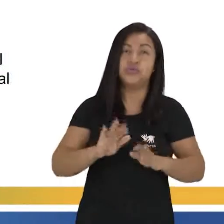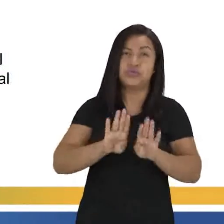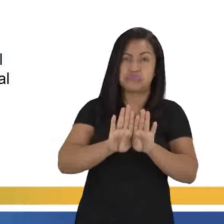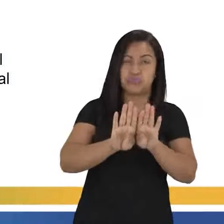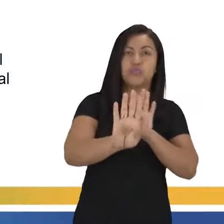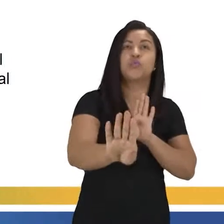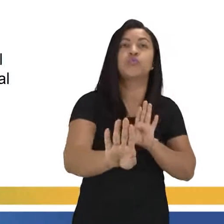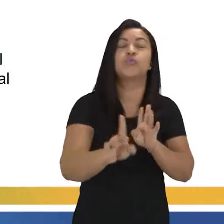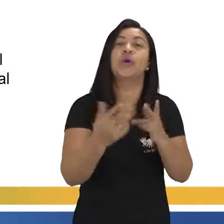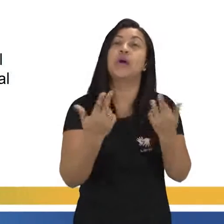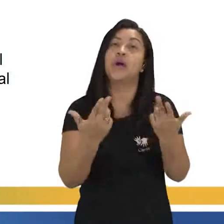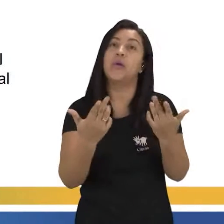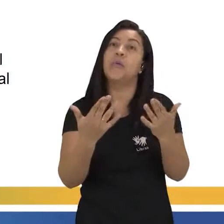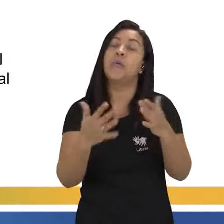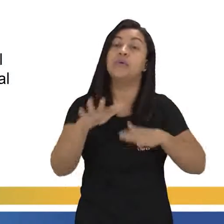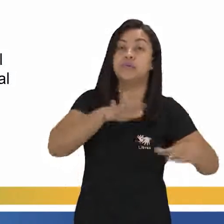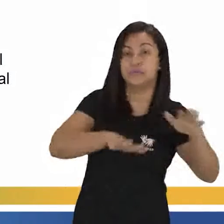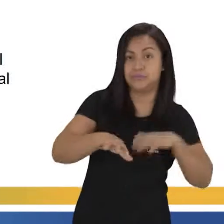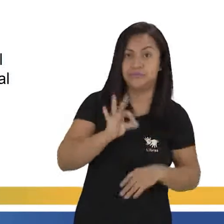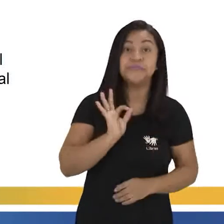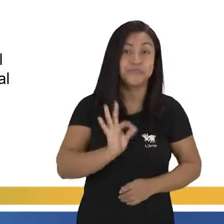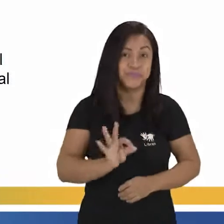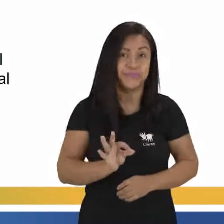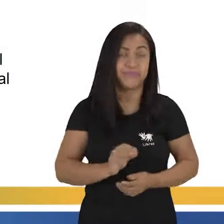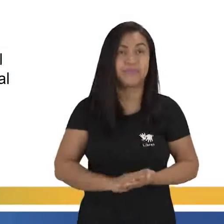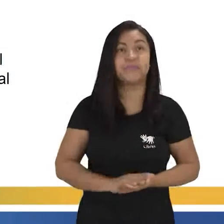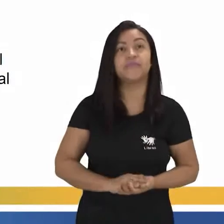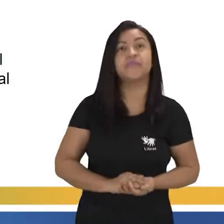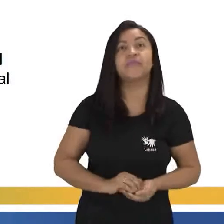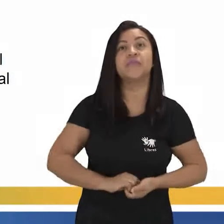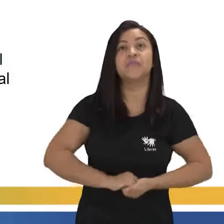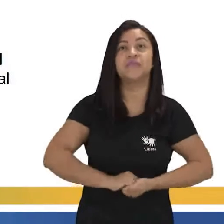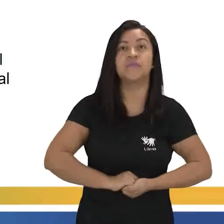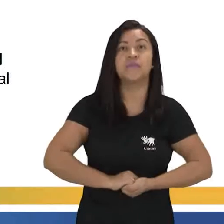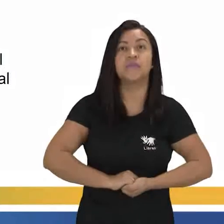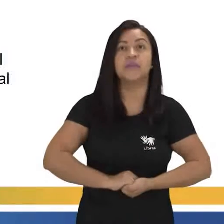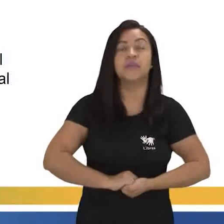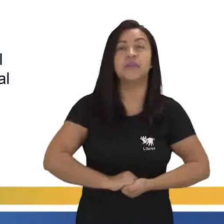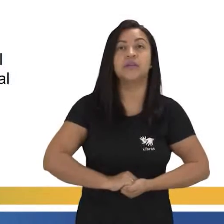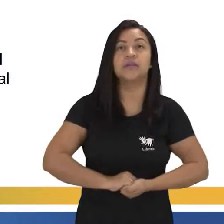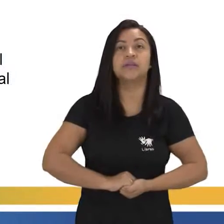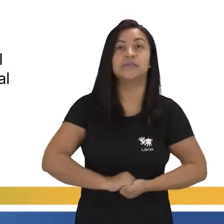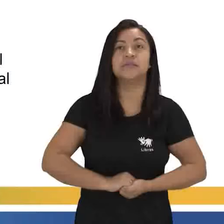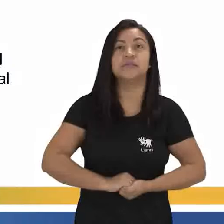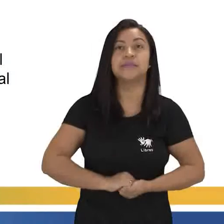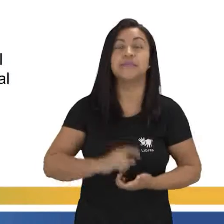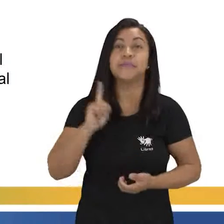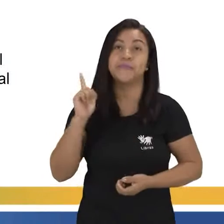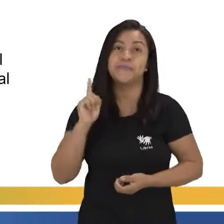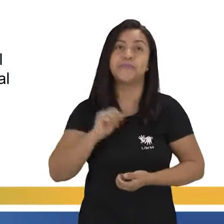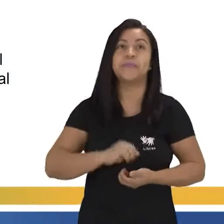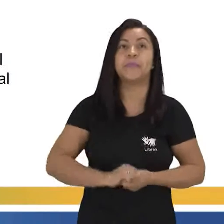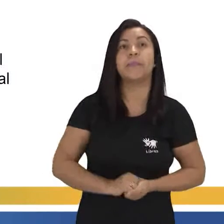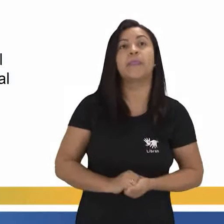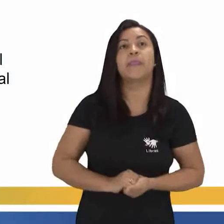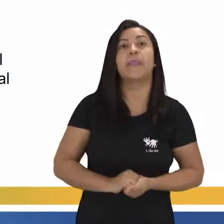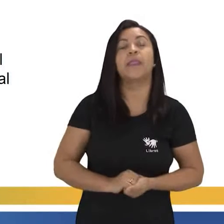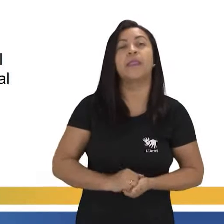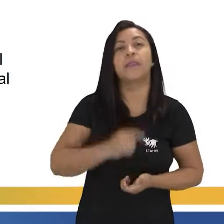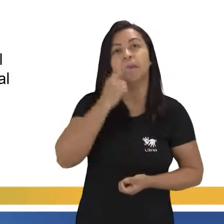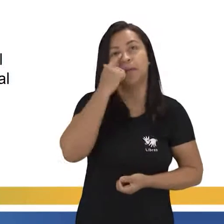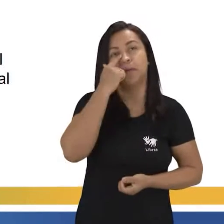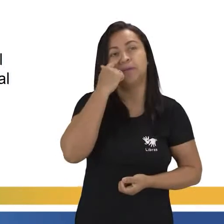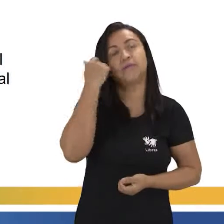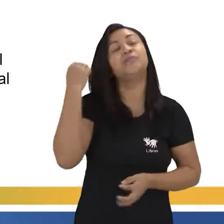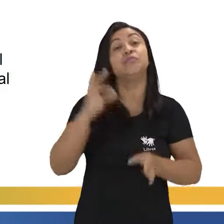da quantidade de movimento, certo? Então é newtons segundo ou quilograma metros por segundo. No Sistema